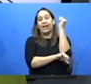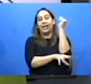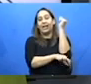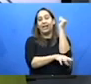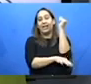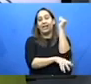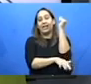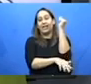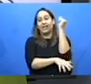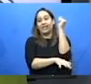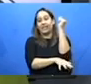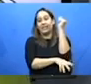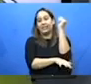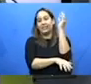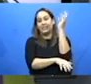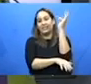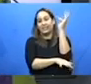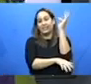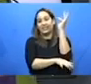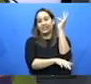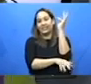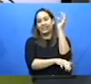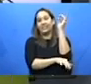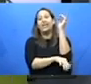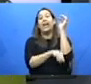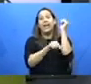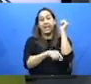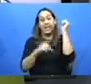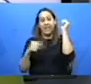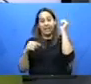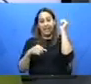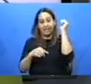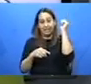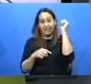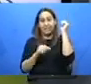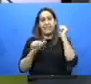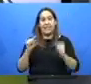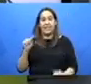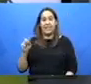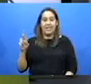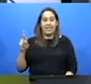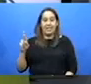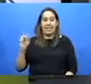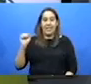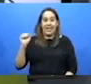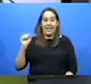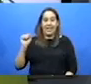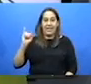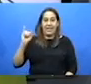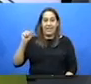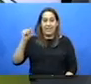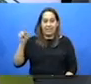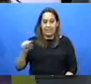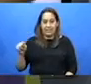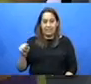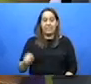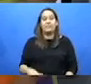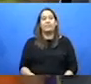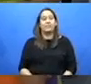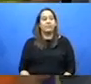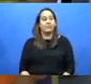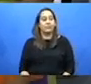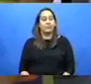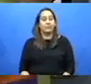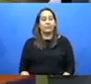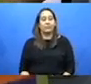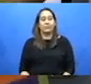As raízes. Está correto. É a parte da planta que retira a água do solo, como mostra aqui na